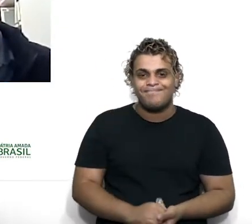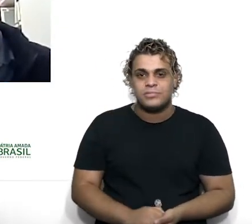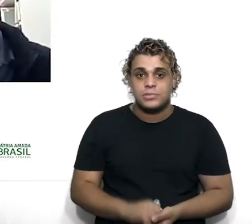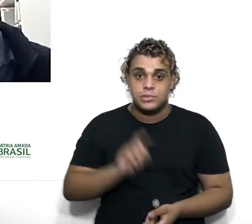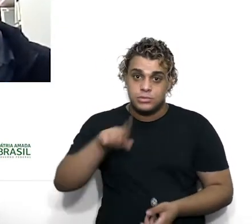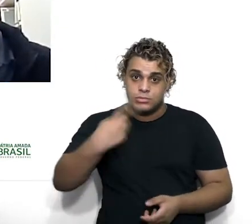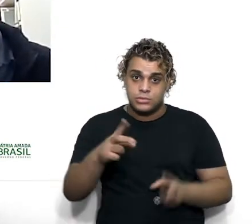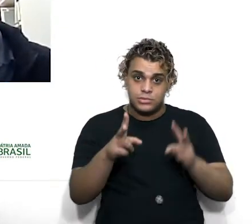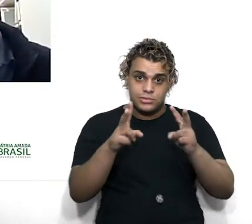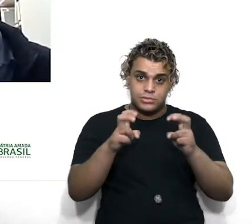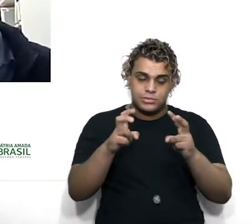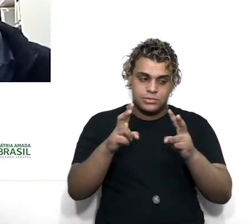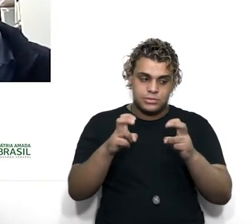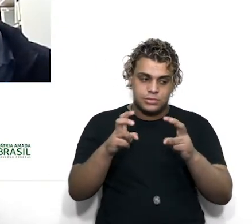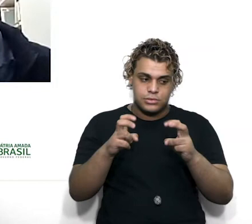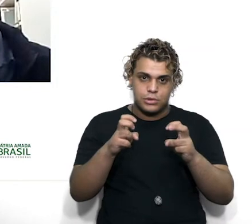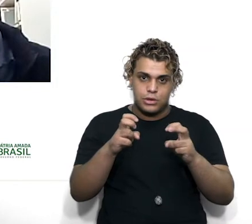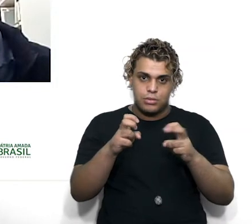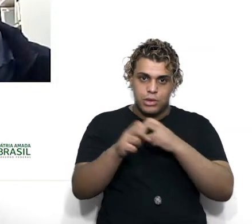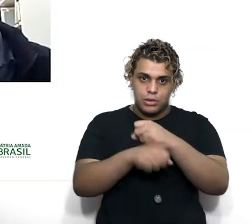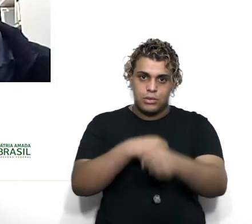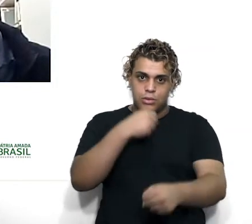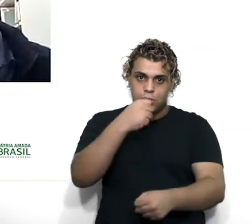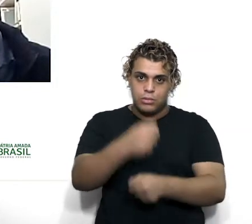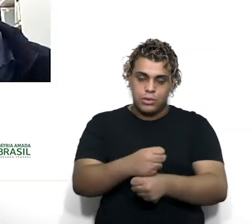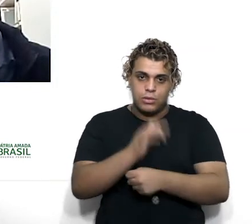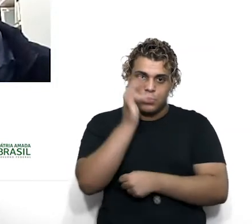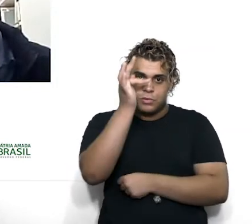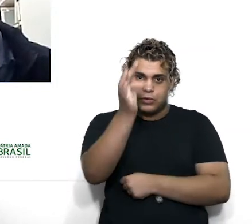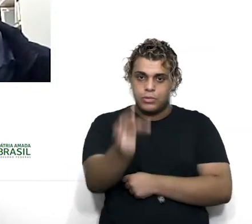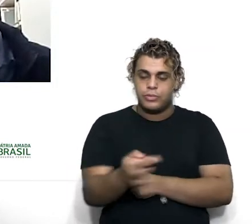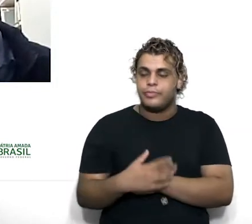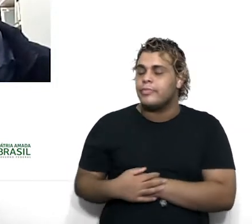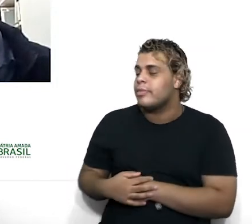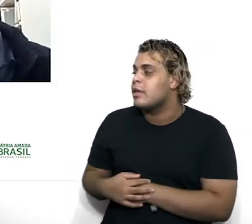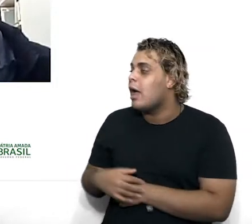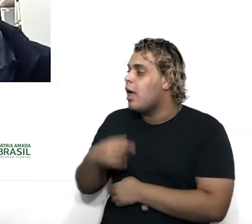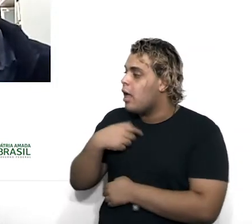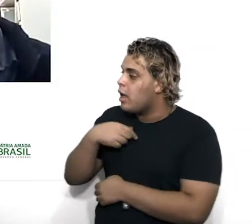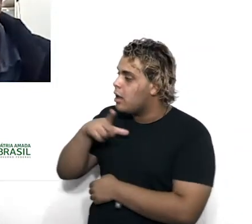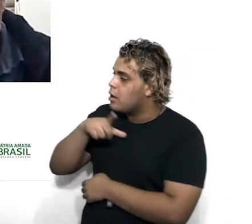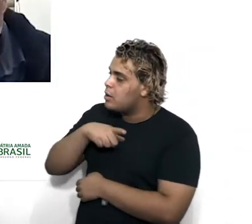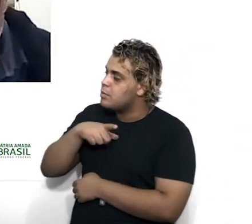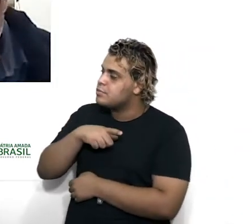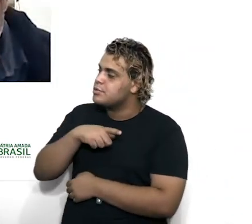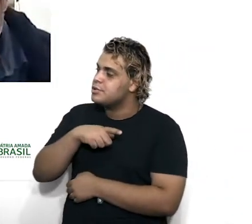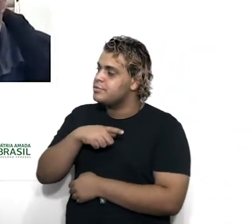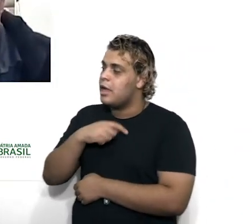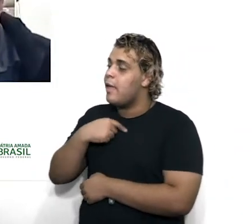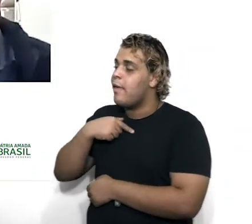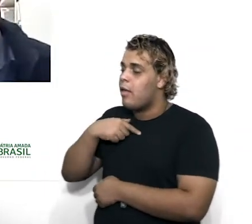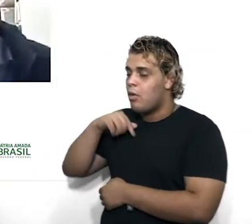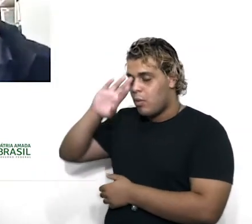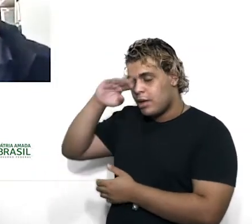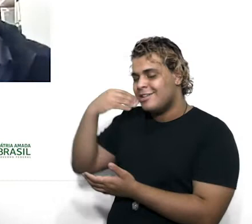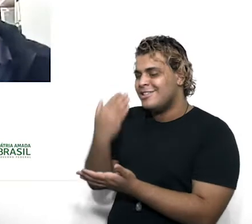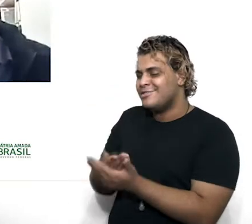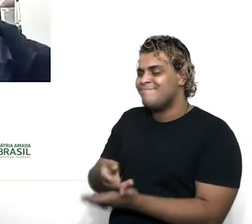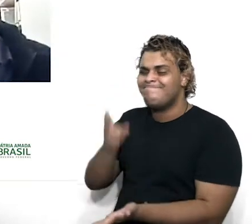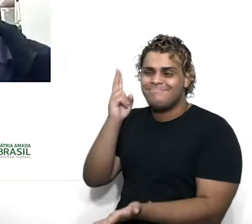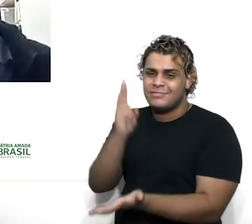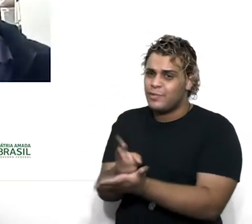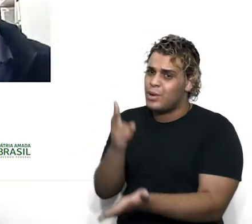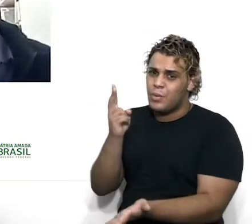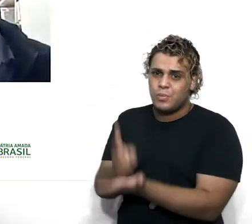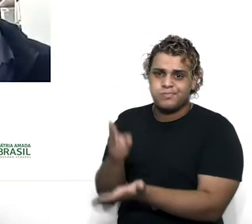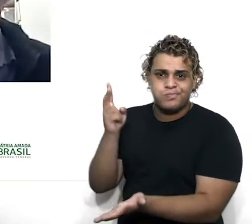infelizmente acho eu, dos próximos anos. Eu tenho por mim que isso vai durar. Não é